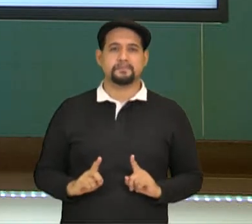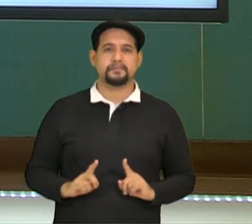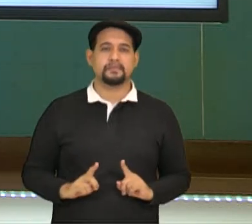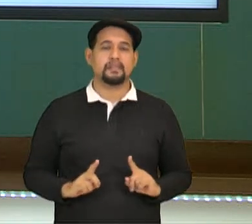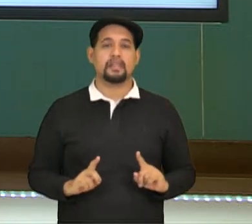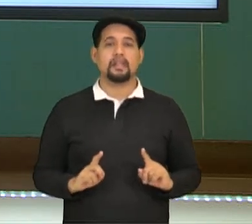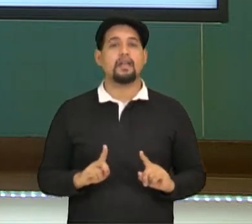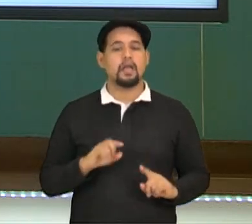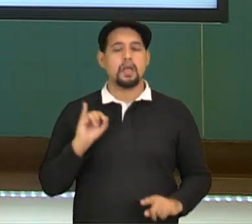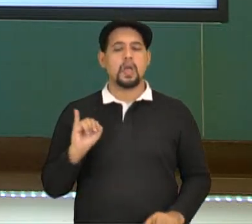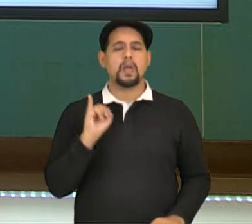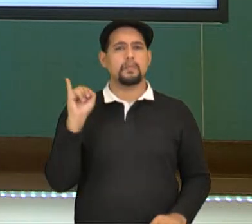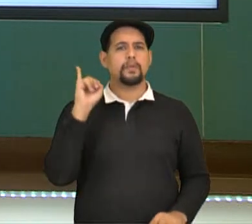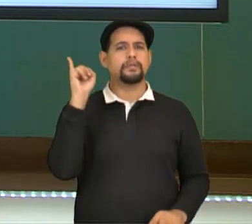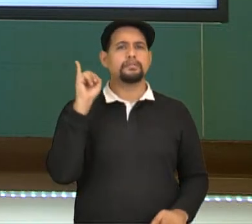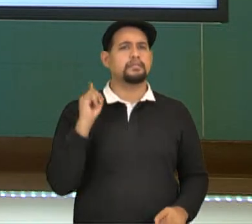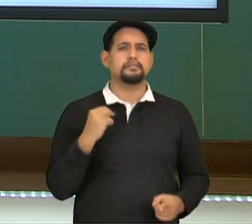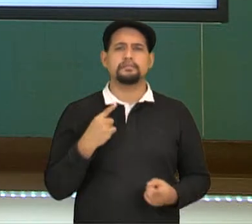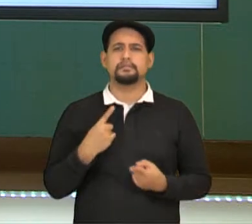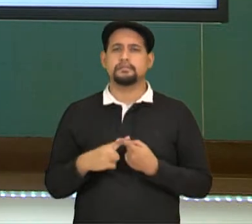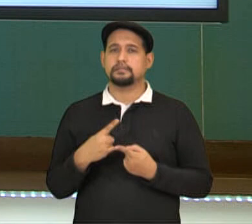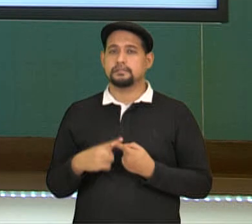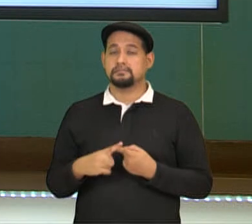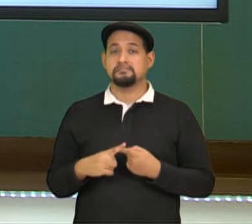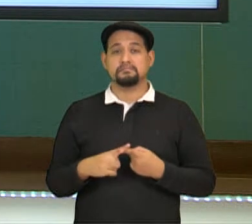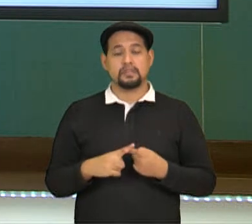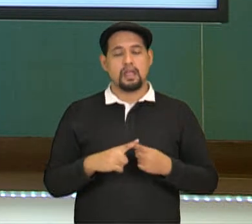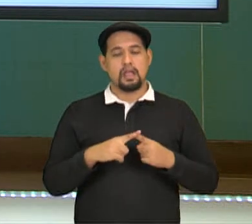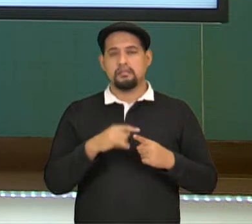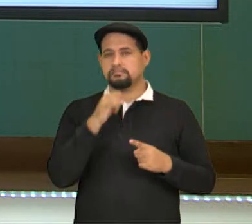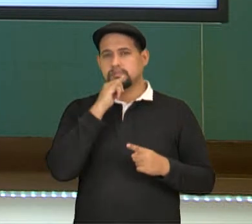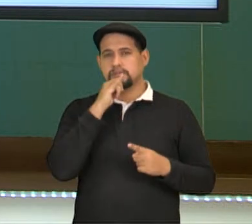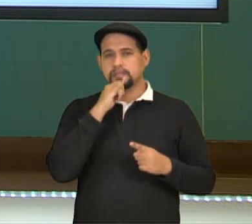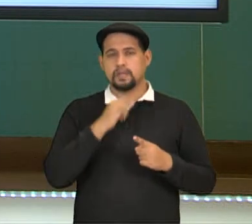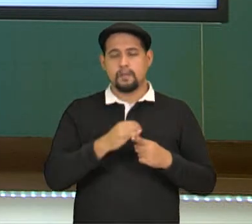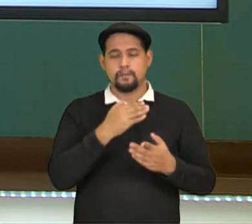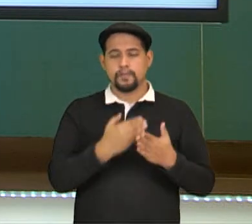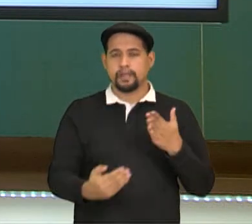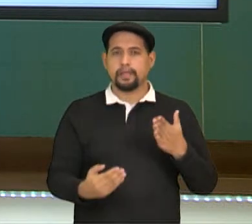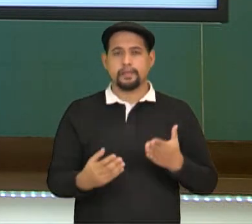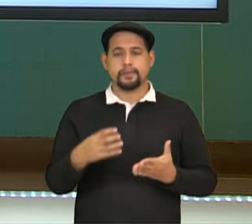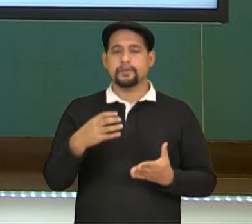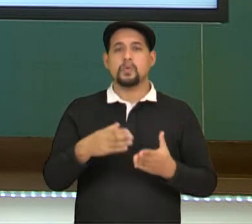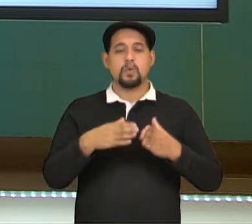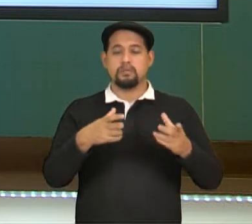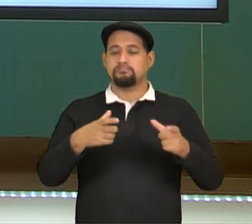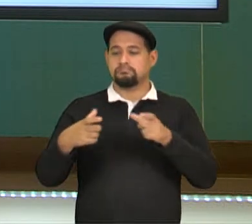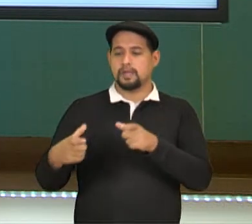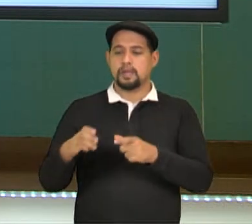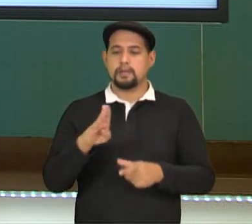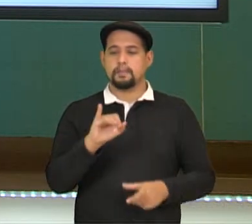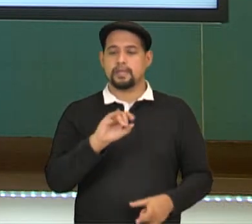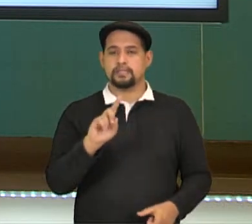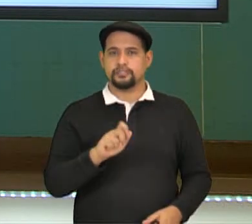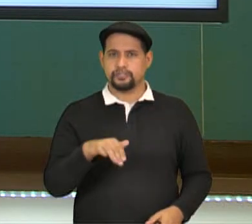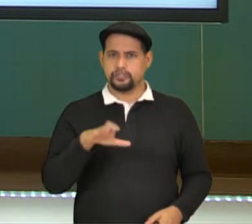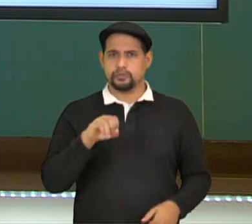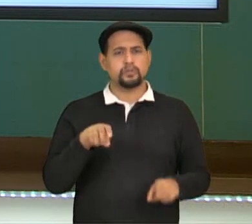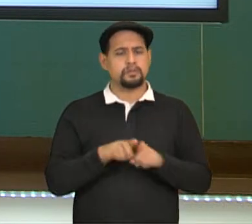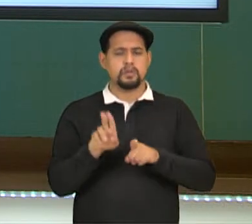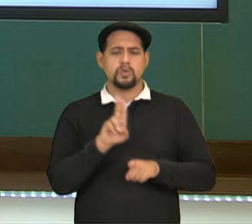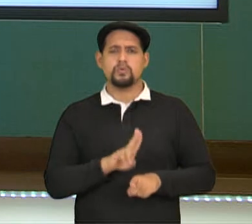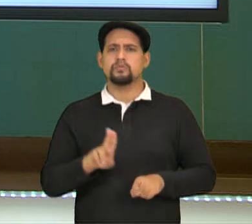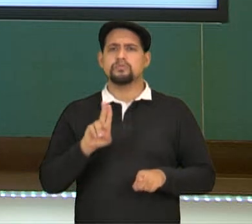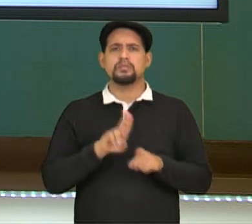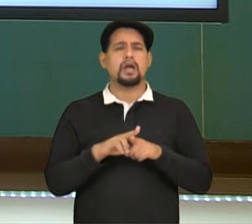vai ser importante até posteriormente a queda do Império Bizantino, em que os turcos otomanos vão utilizar ela como